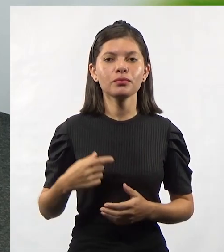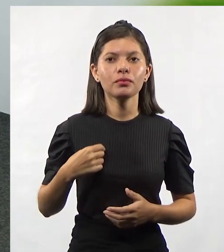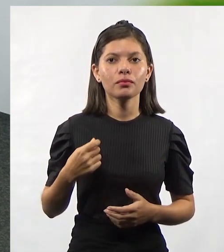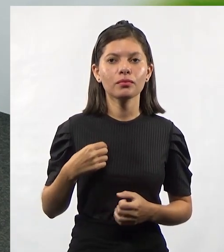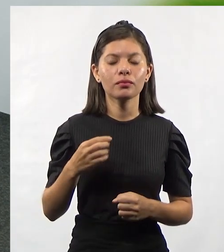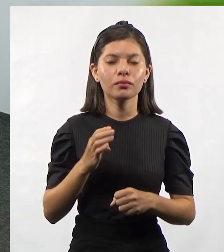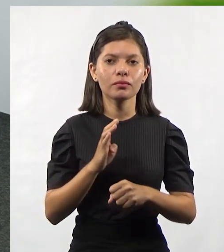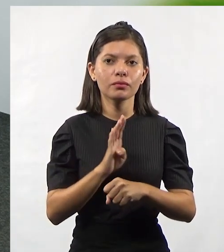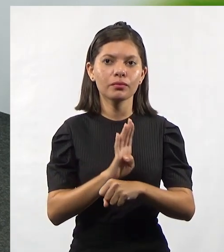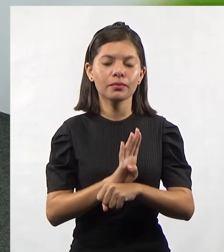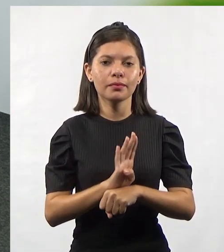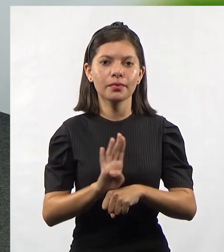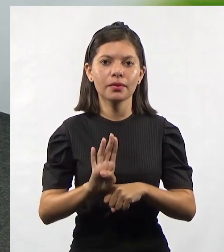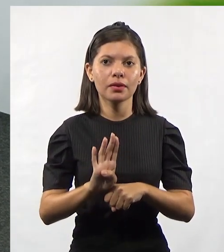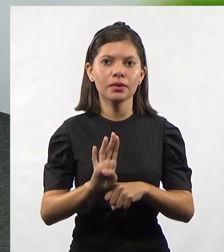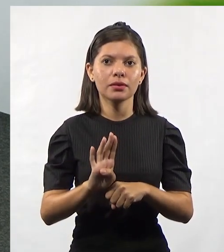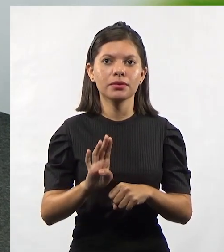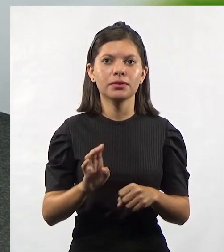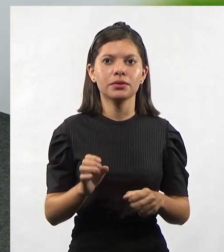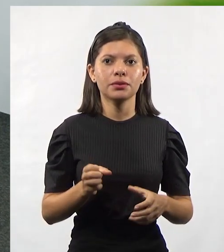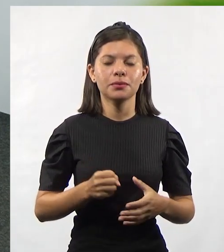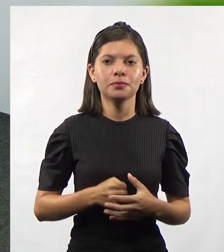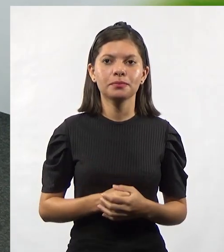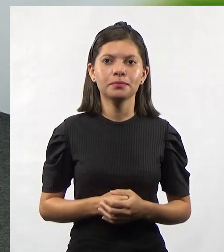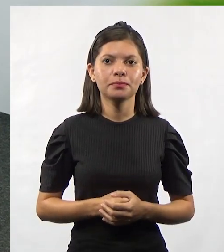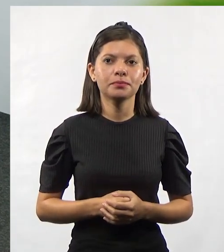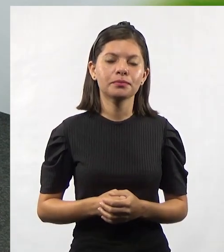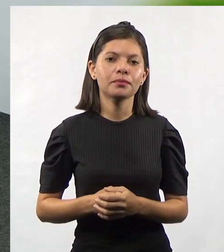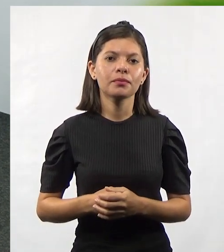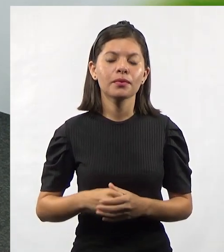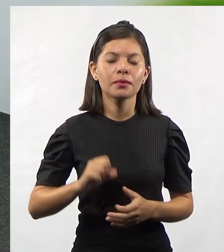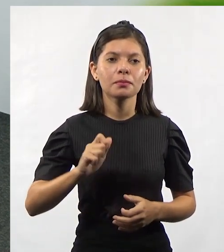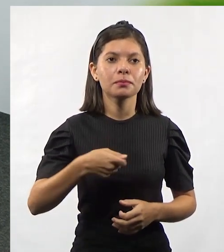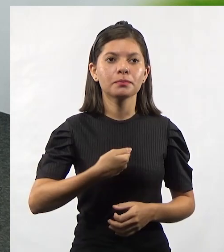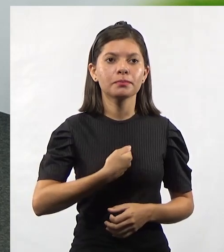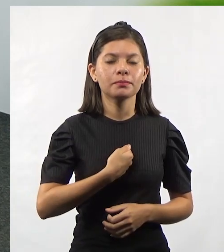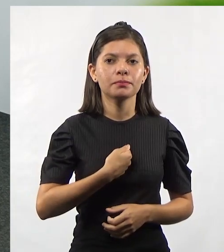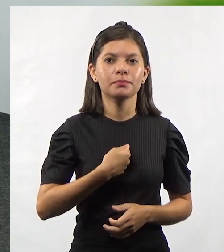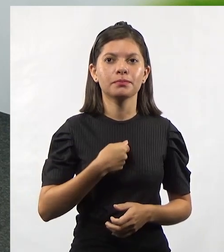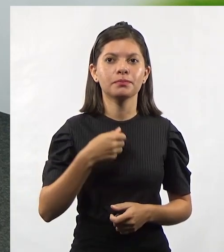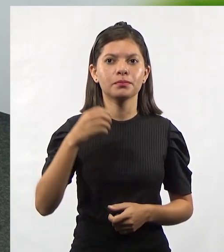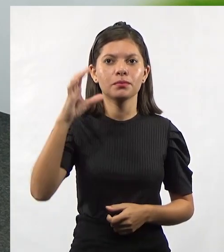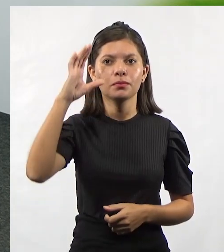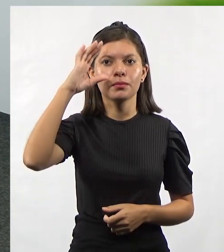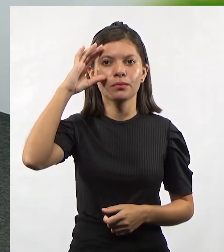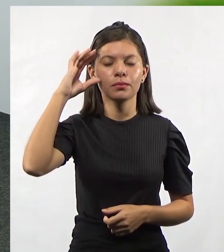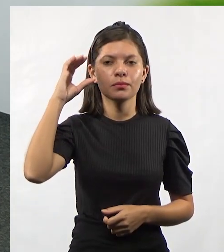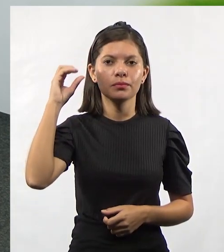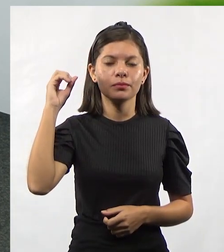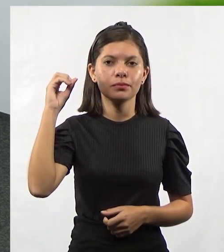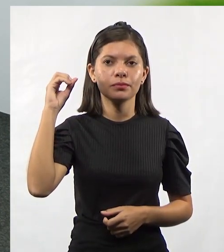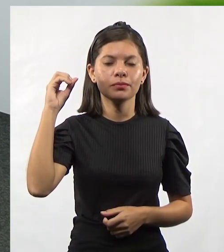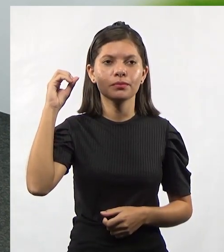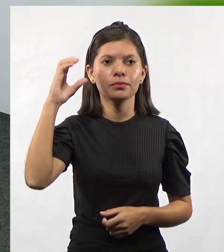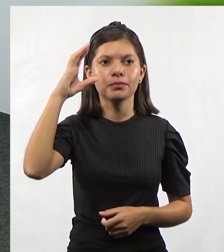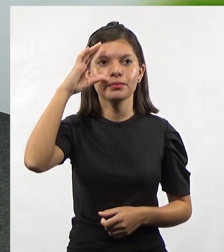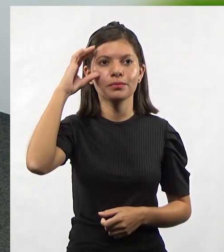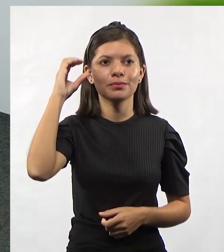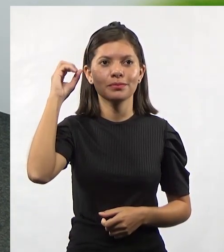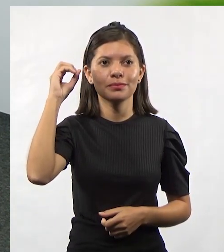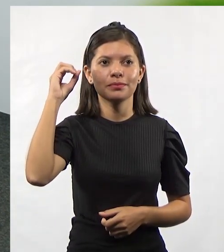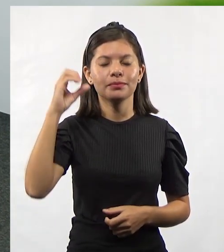blazer bege com listas marrom e amarela. O meu sinal na comunidade surda é este,